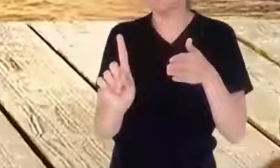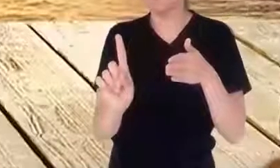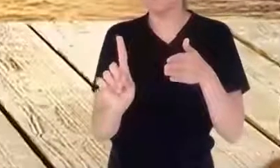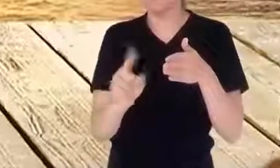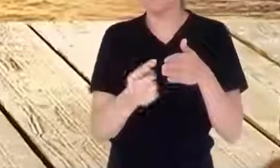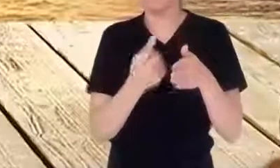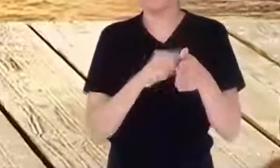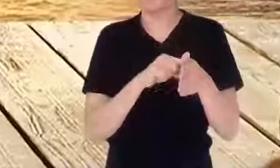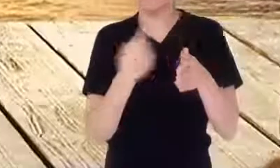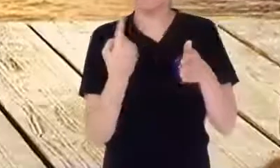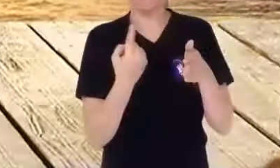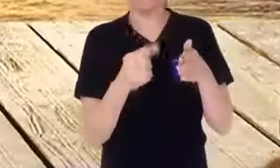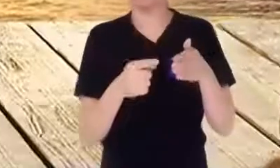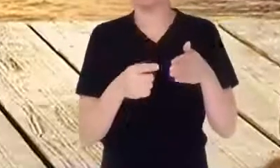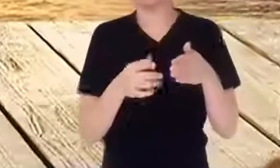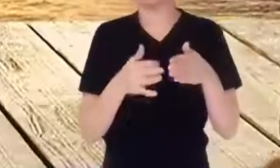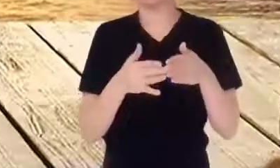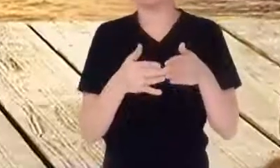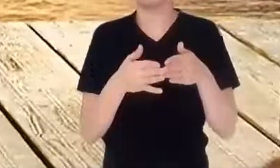Proa.